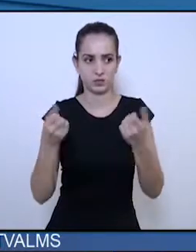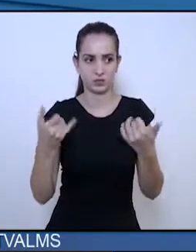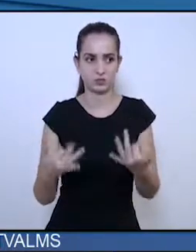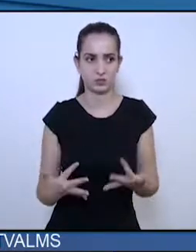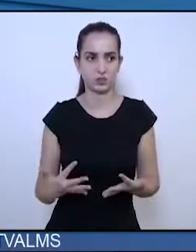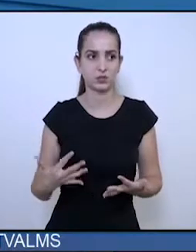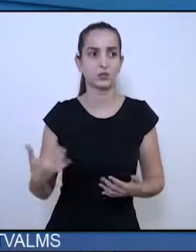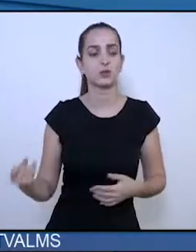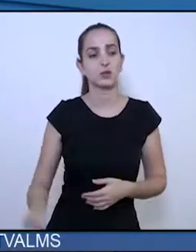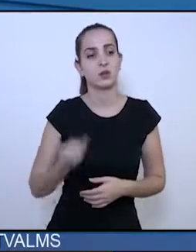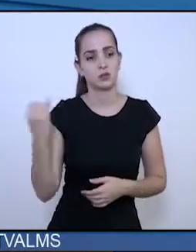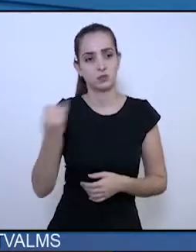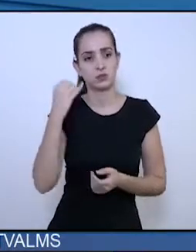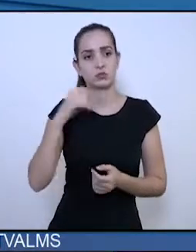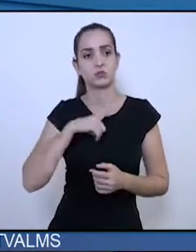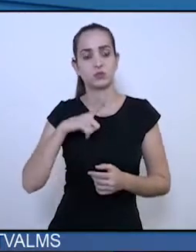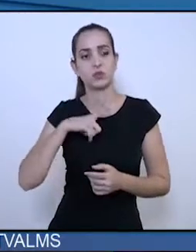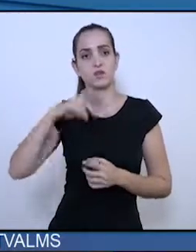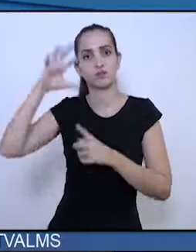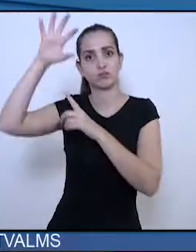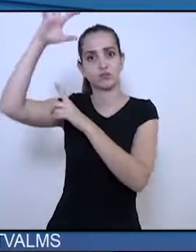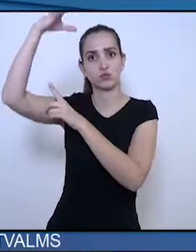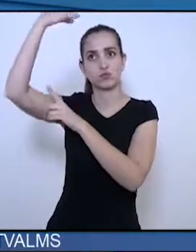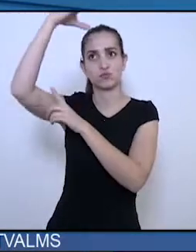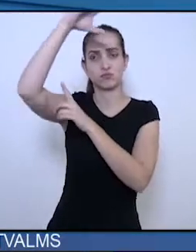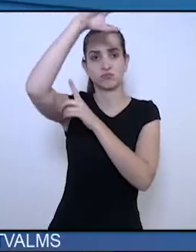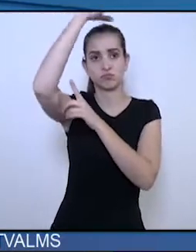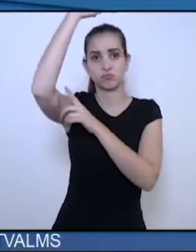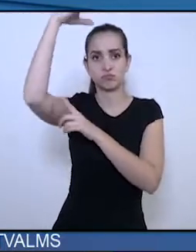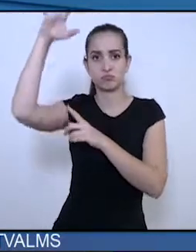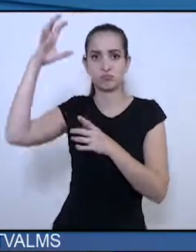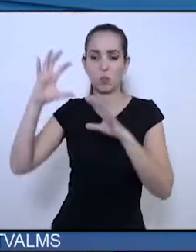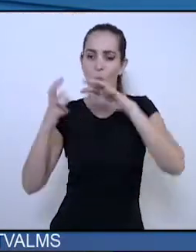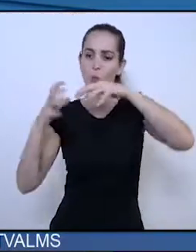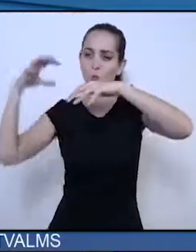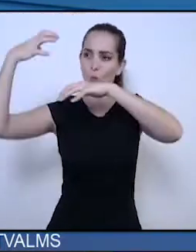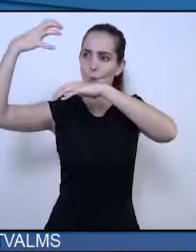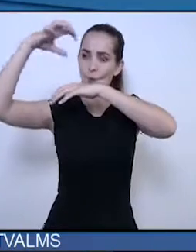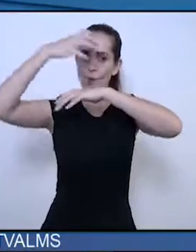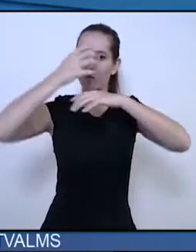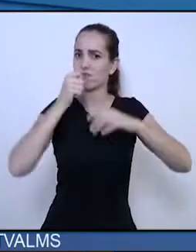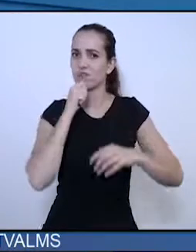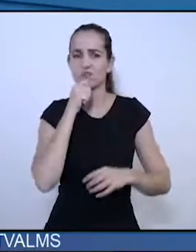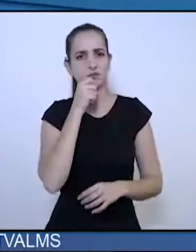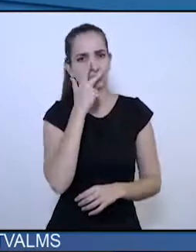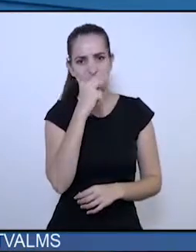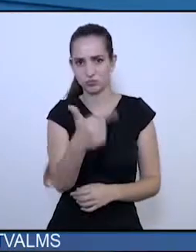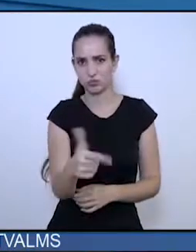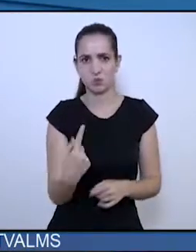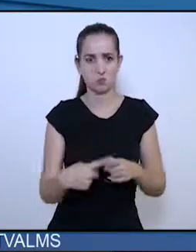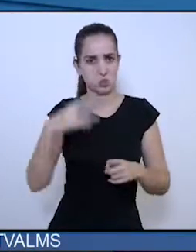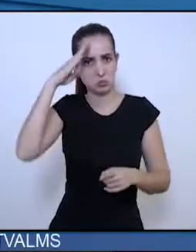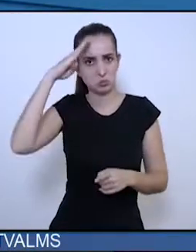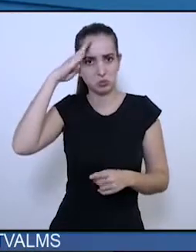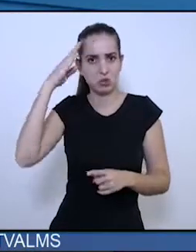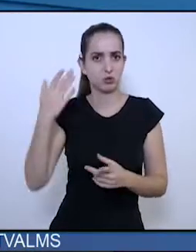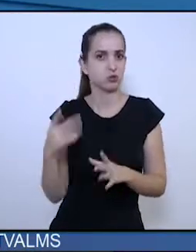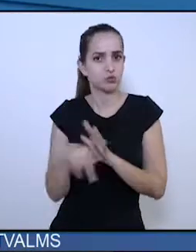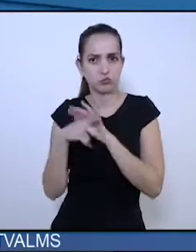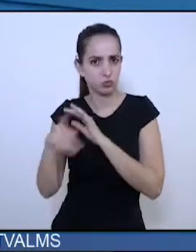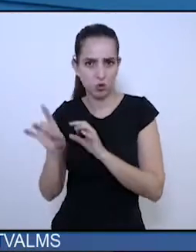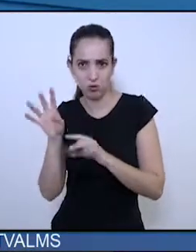da instalação desse satélite e o funcionamento dele. Eu acredito que não está funcionando ainda. O Exército ainda está operando com os equipamentos oriundos do